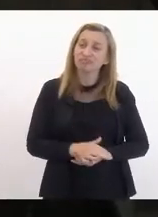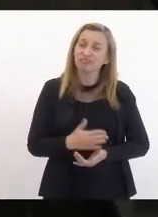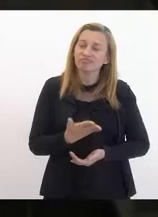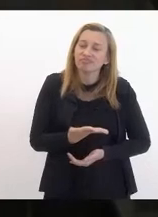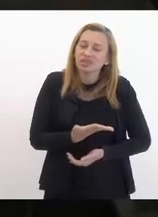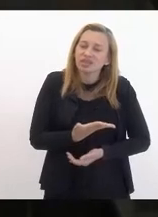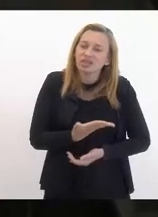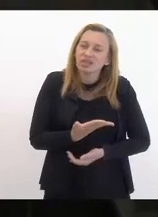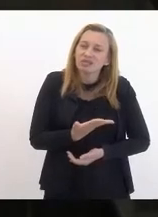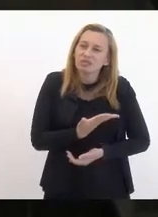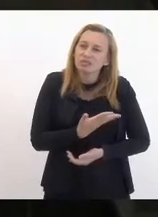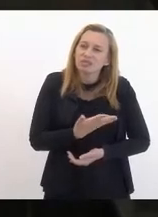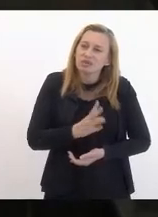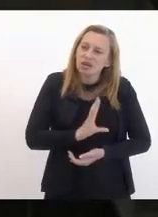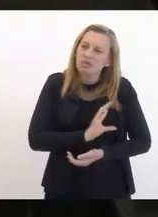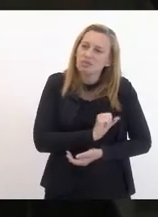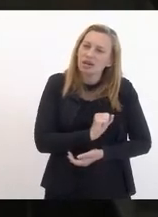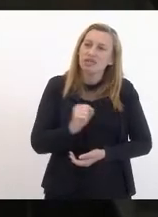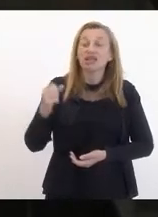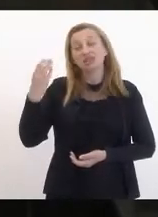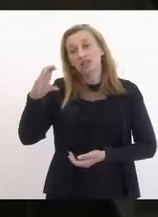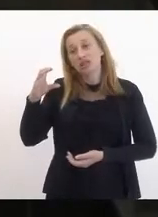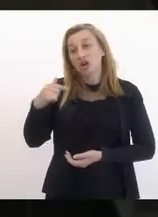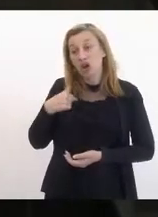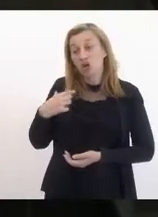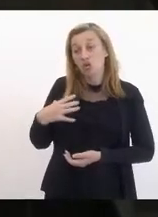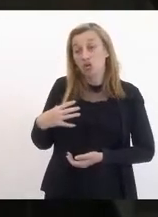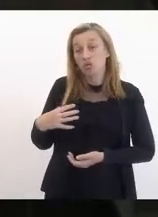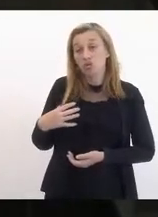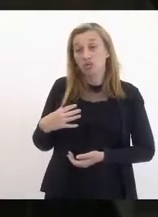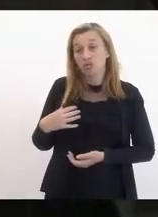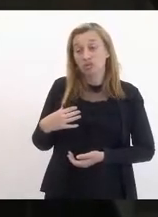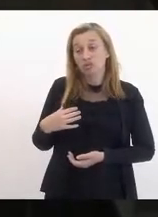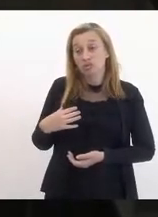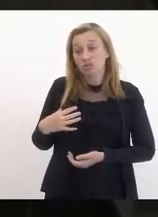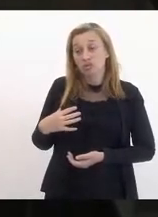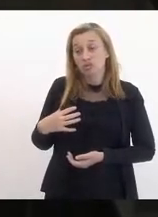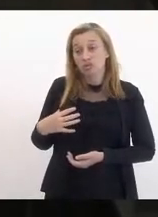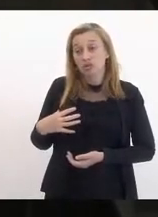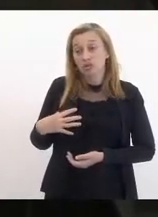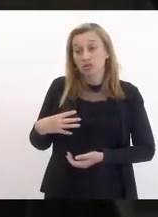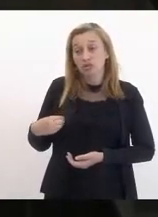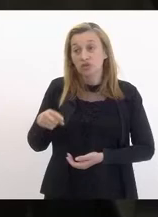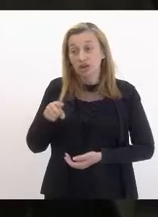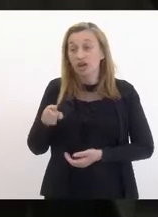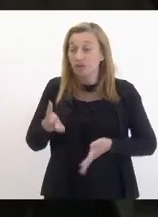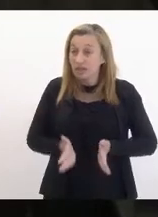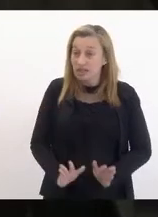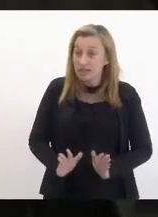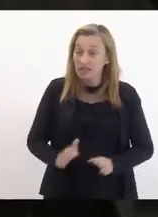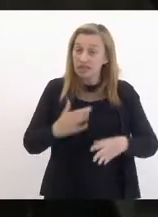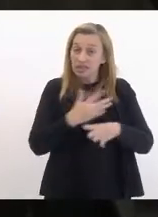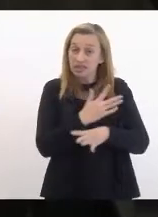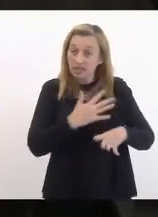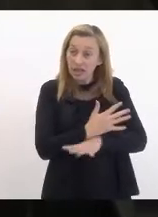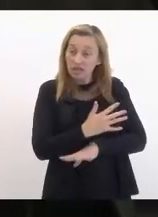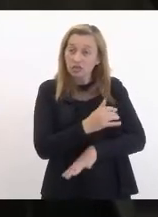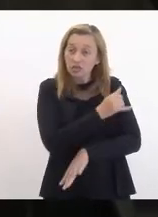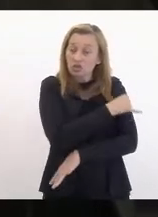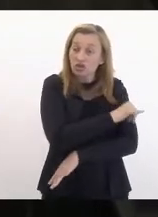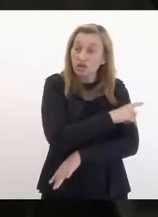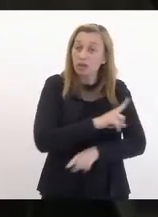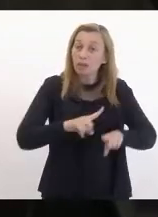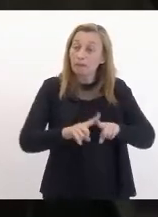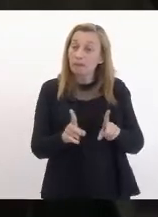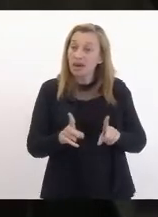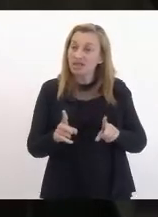querida Niterói, da qual sou filho por adoção, já que sou nascido na cidade do Rio de Janeiro, mas desenvolvi com